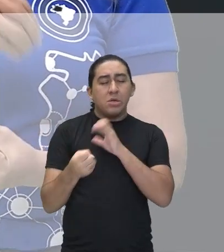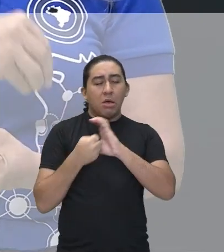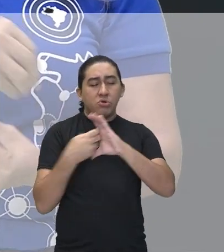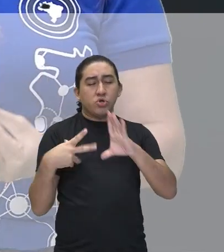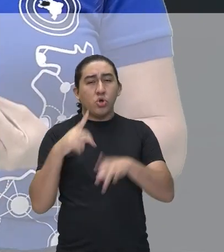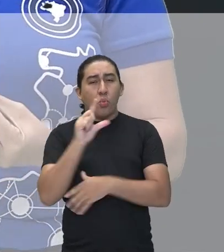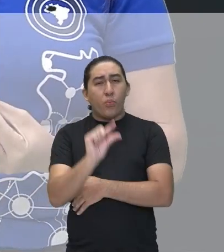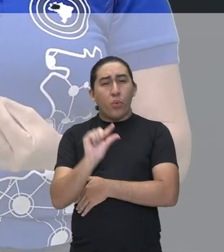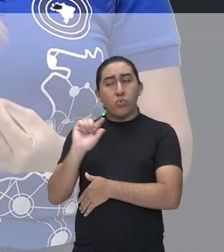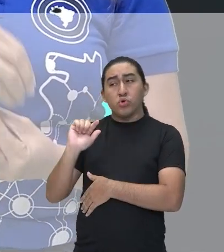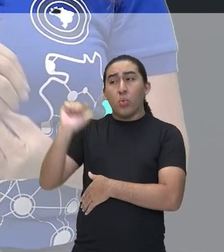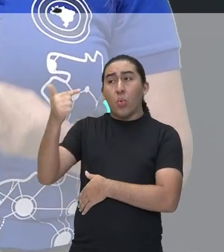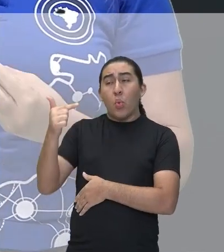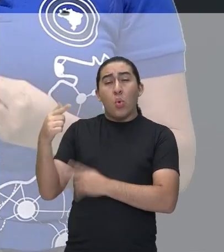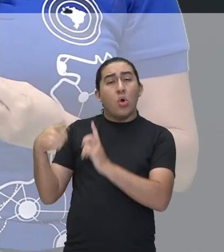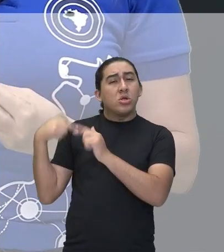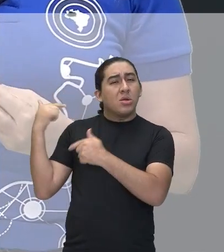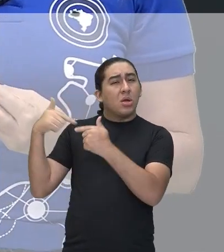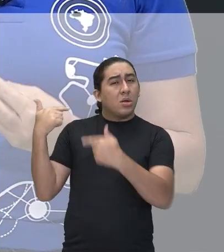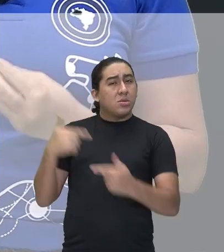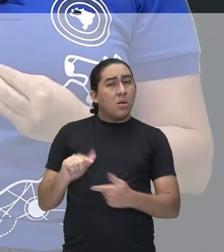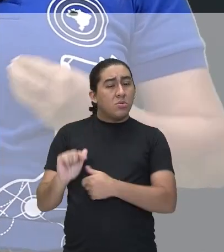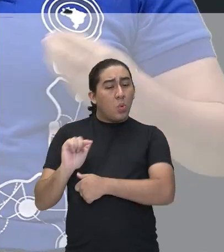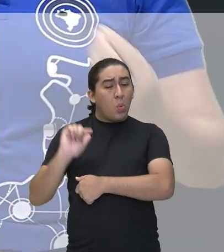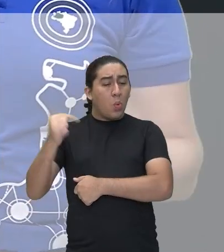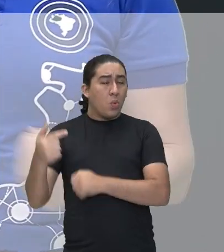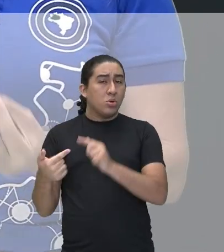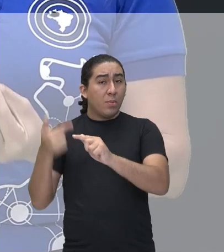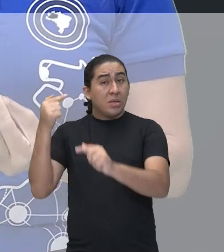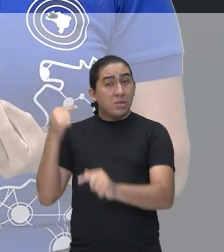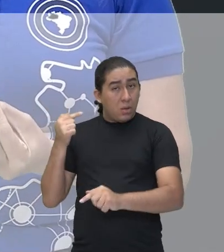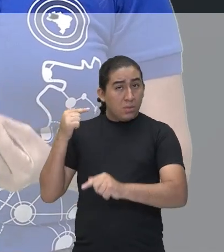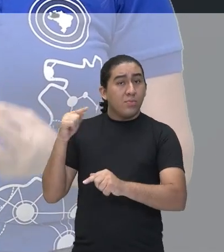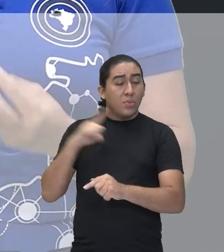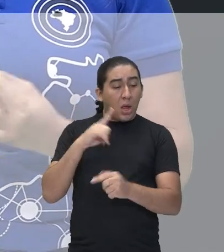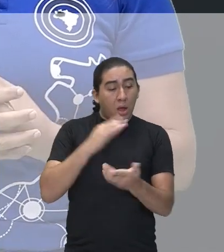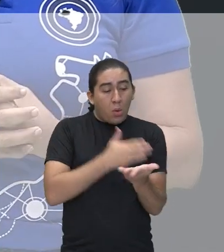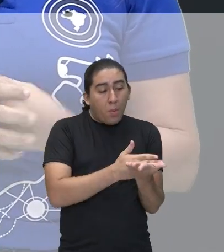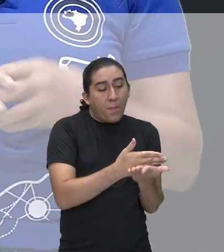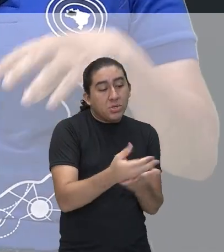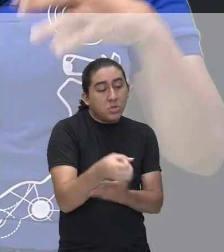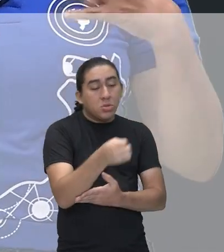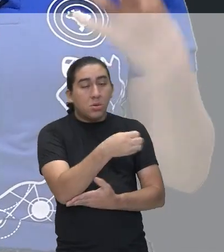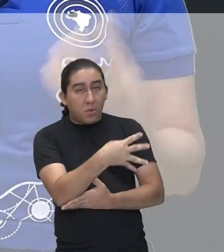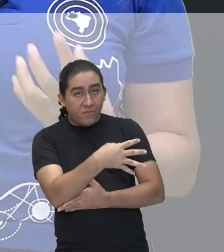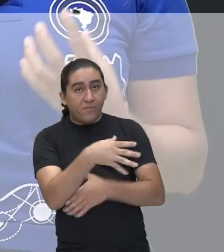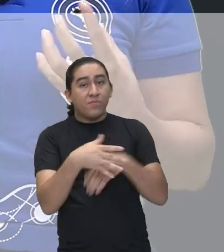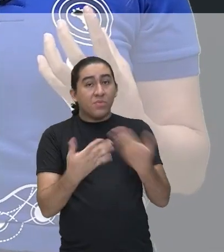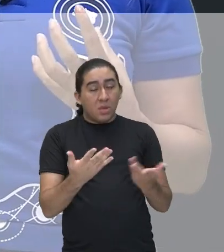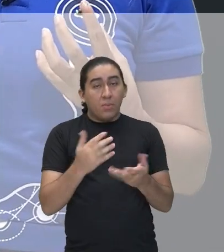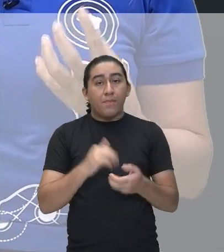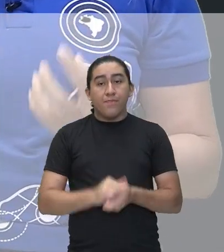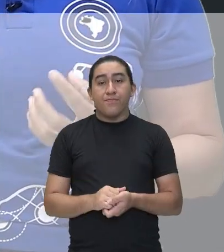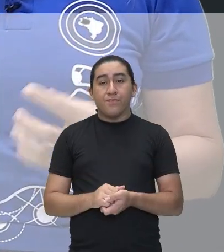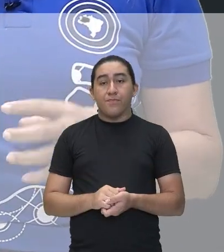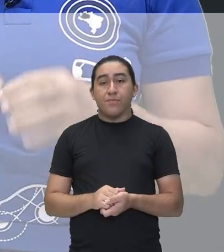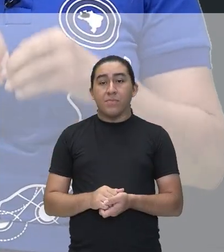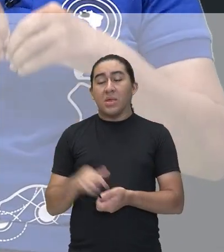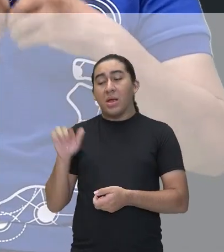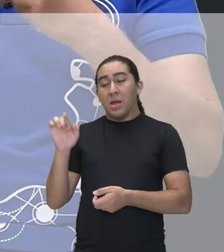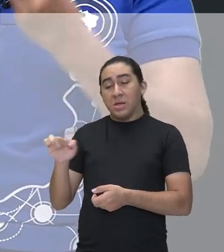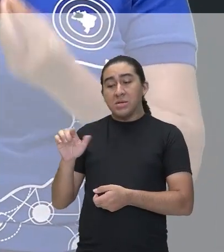das características da escola anterior, quando inicia, né? Então, o arcadismo ele prezava muito